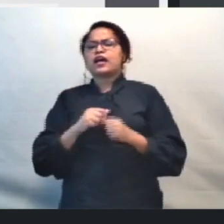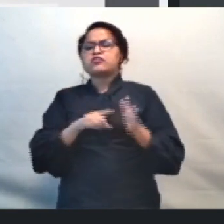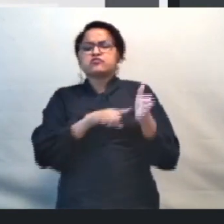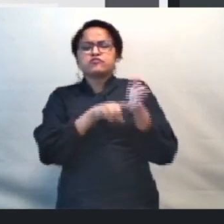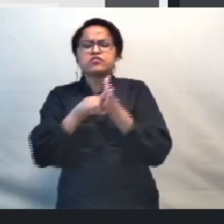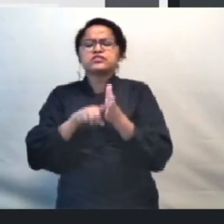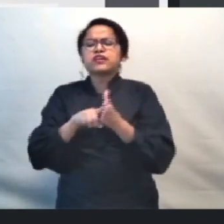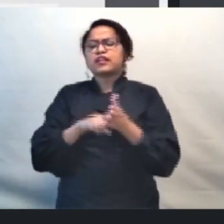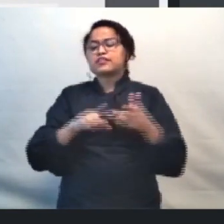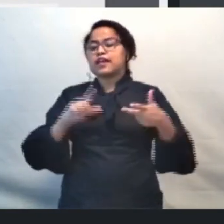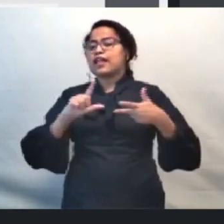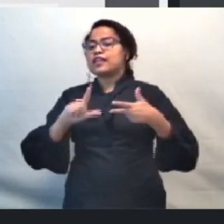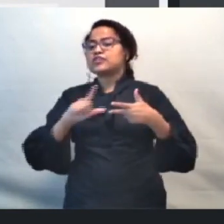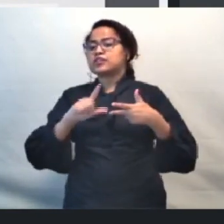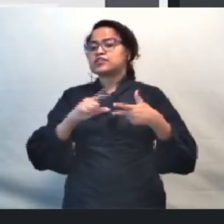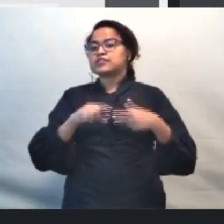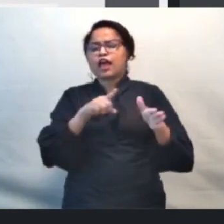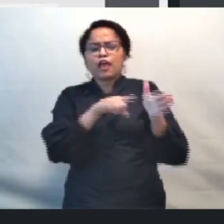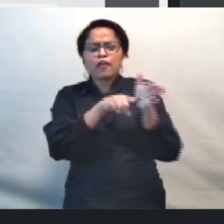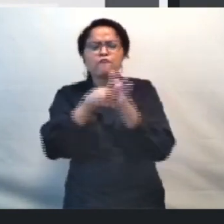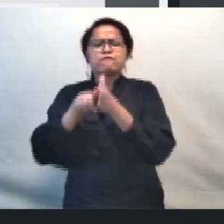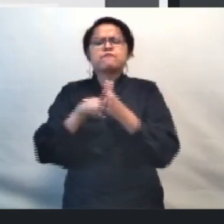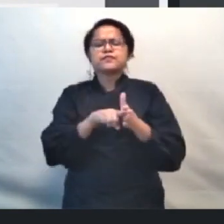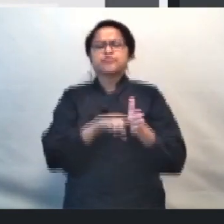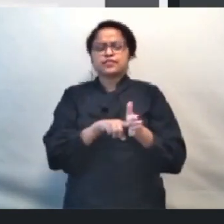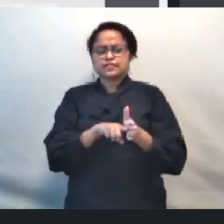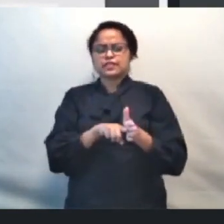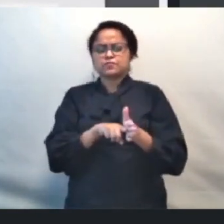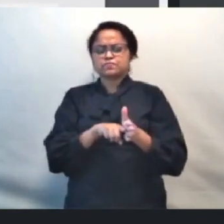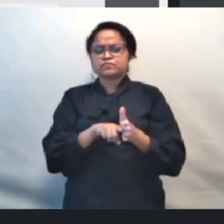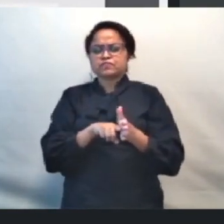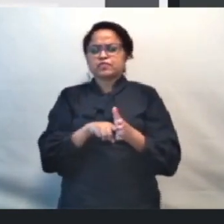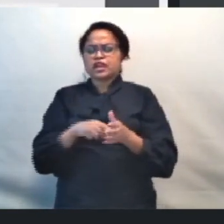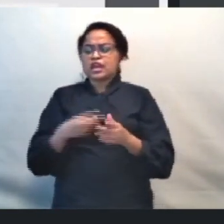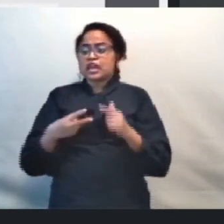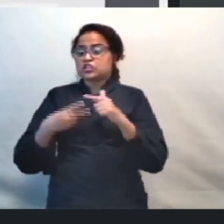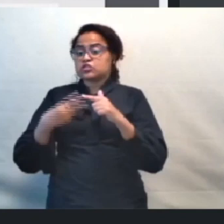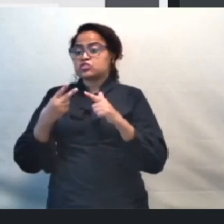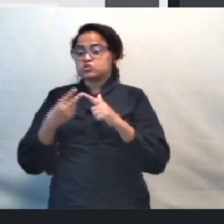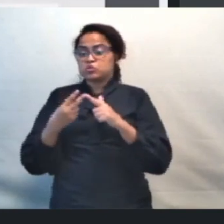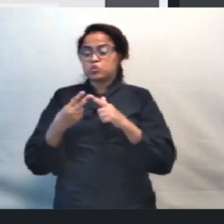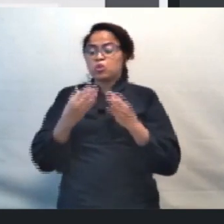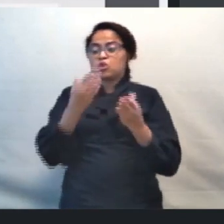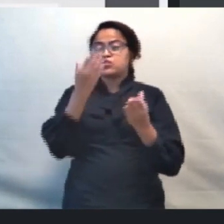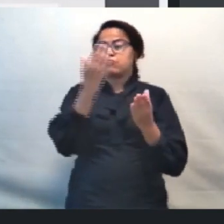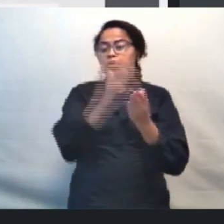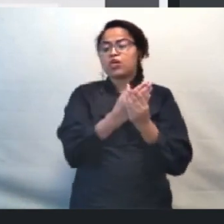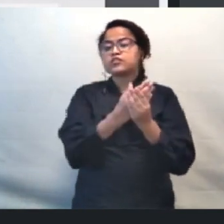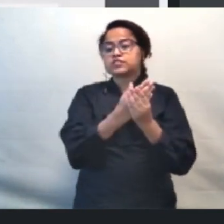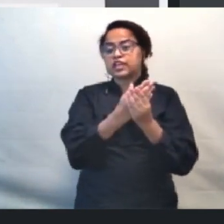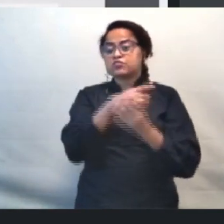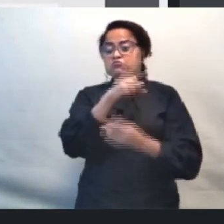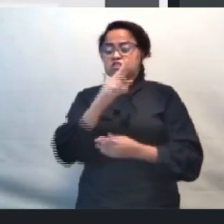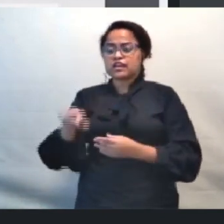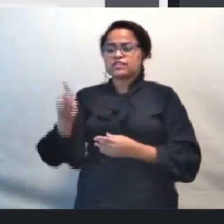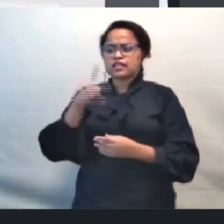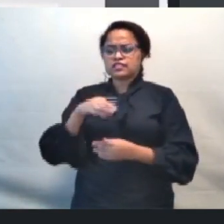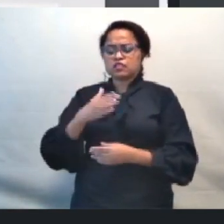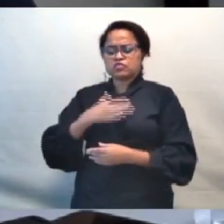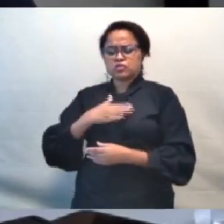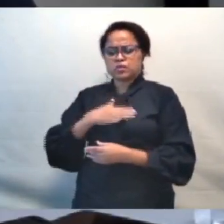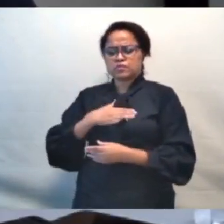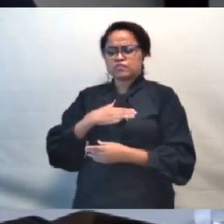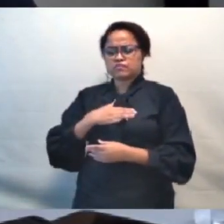eu disse, né, que esses dois processos de cassação que existiram sobre mim não iriam interromper e não interromper em nenhum momento